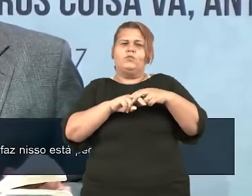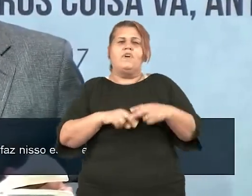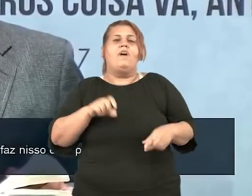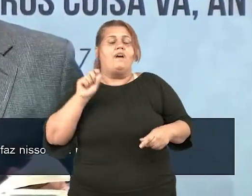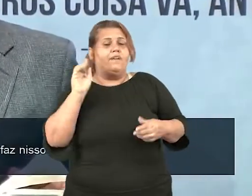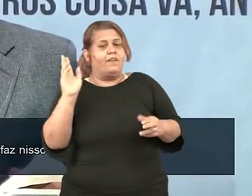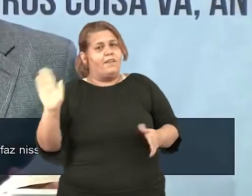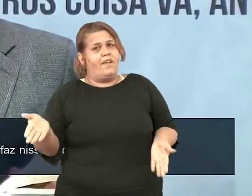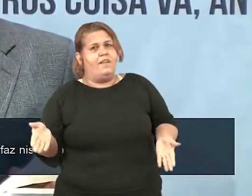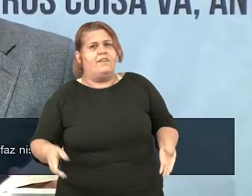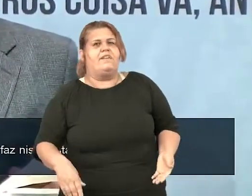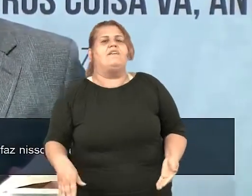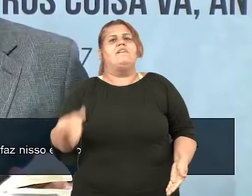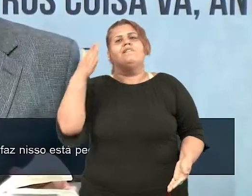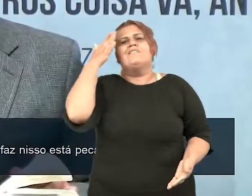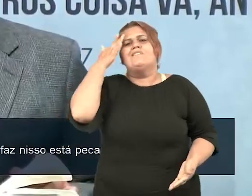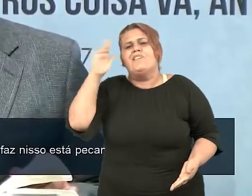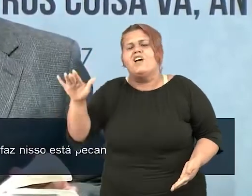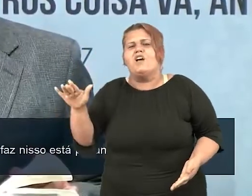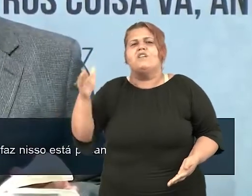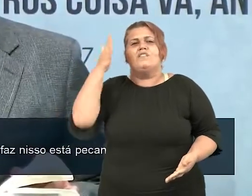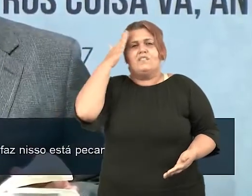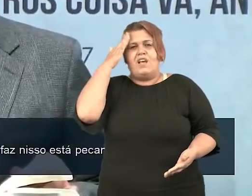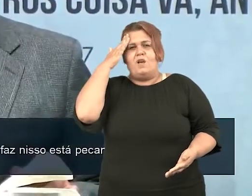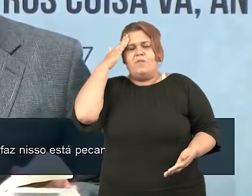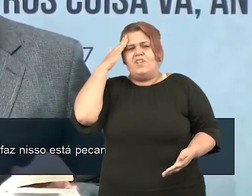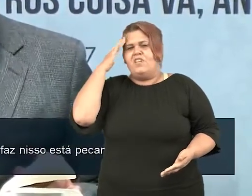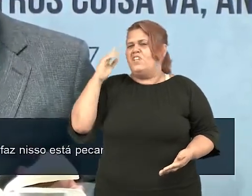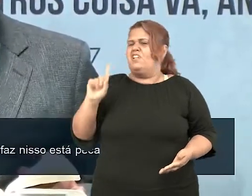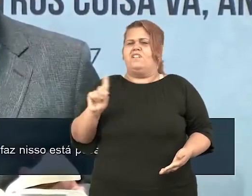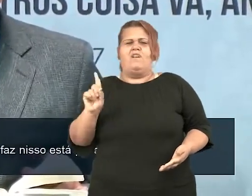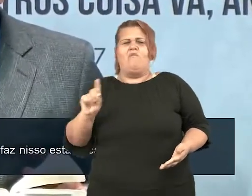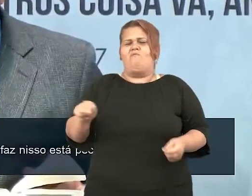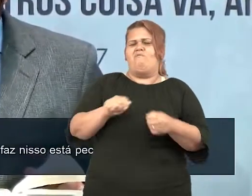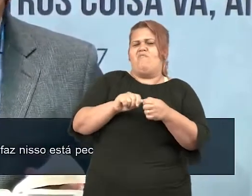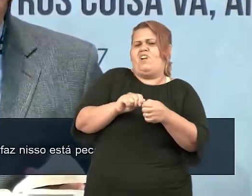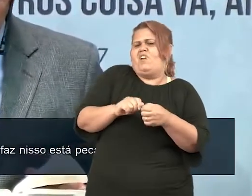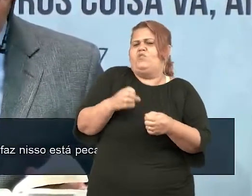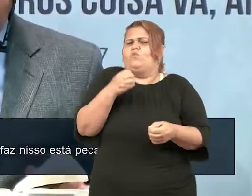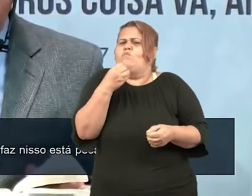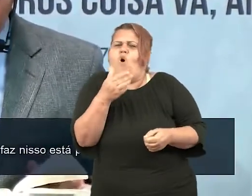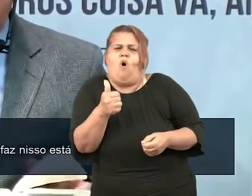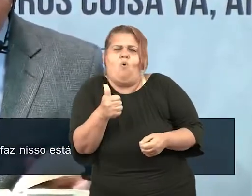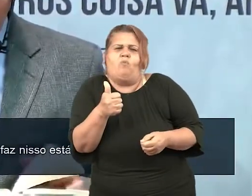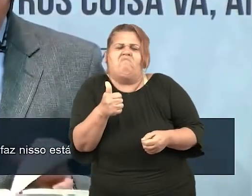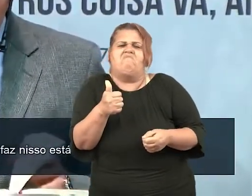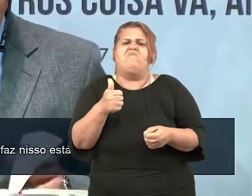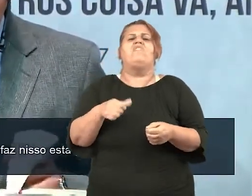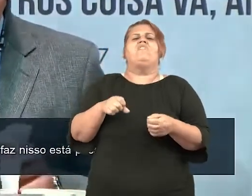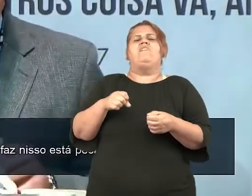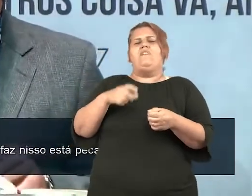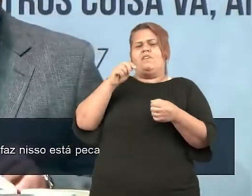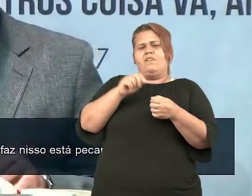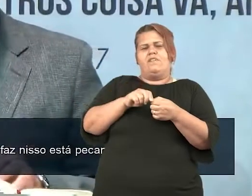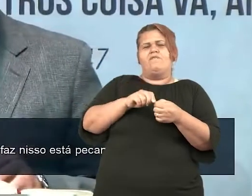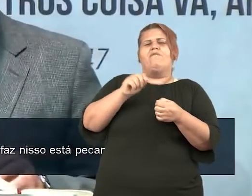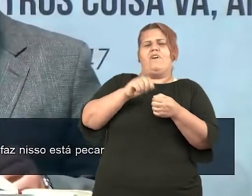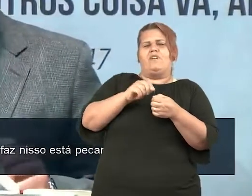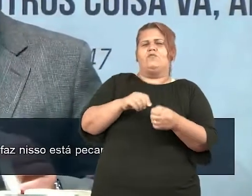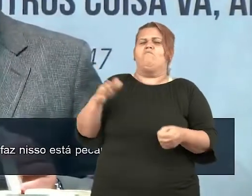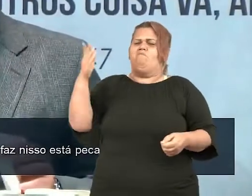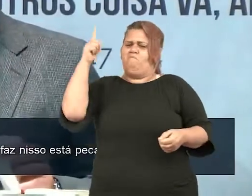que sabe que deve fazer o bem e não o faz, nisso